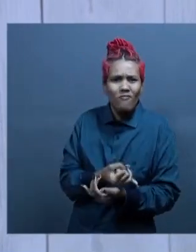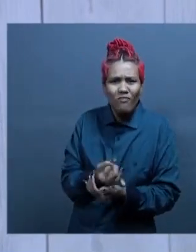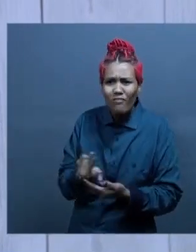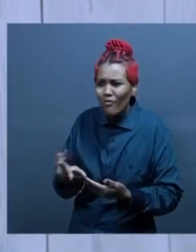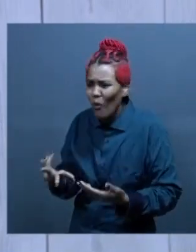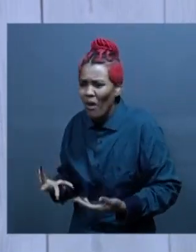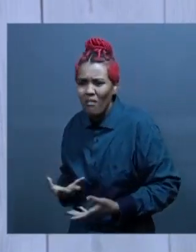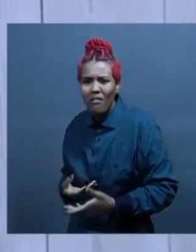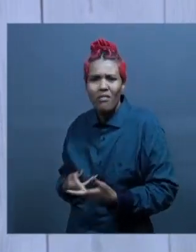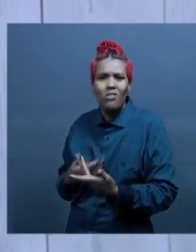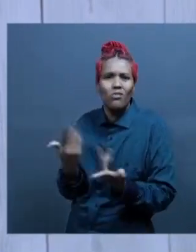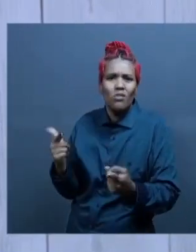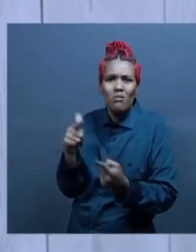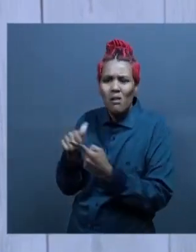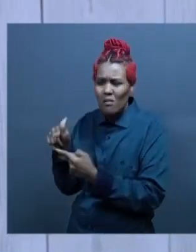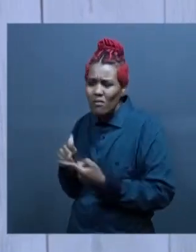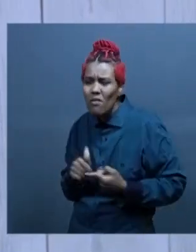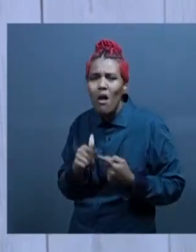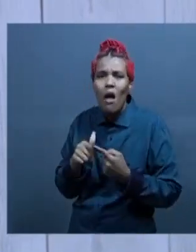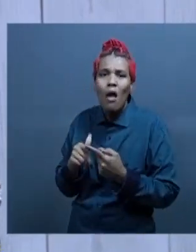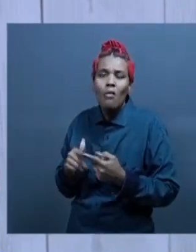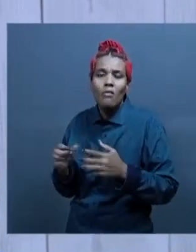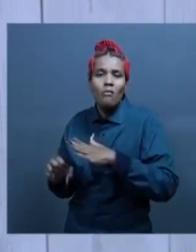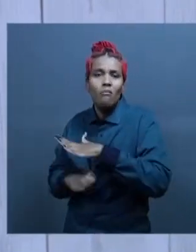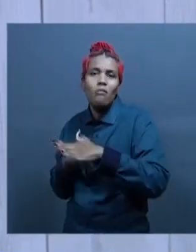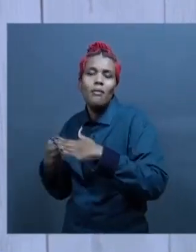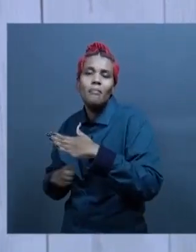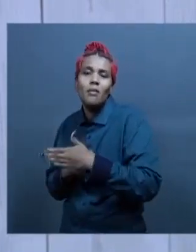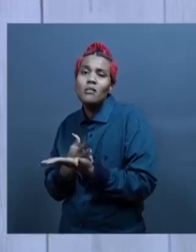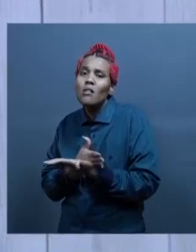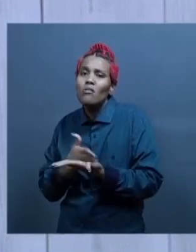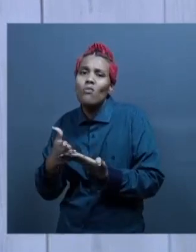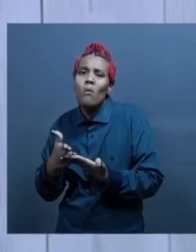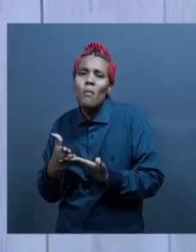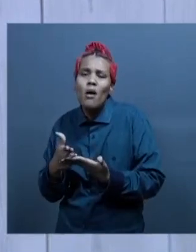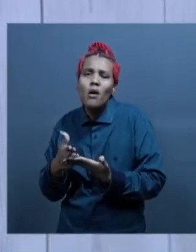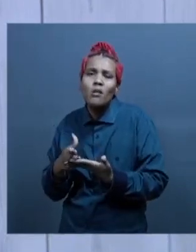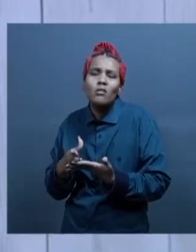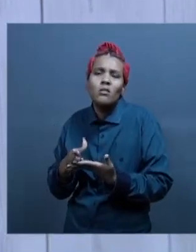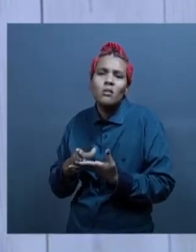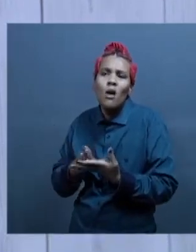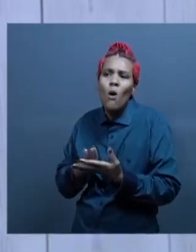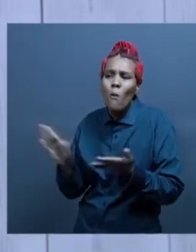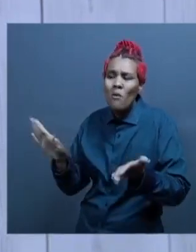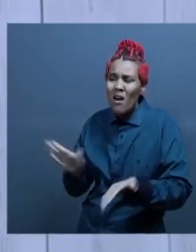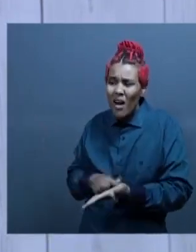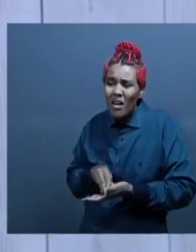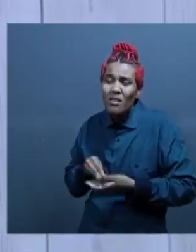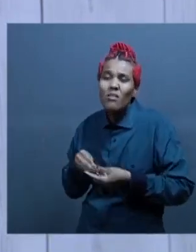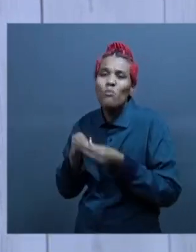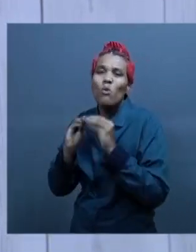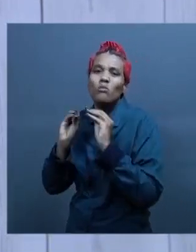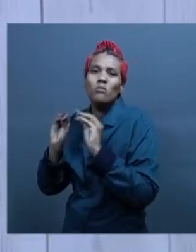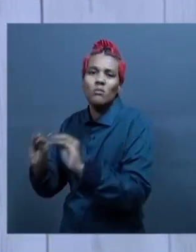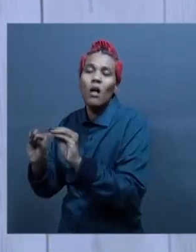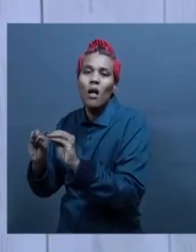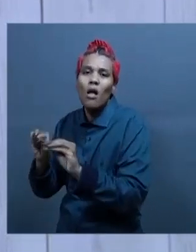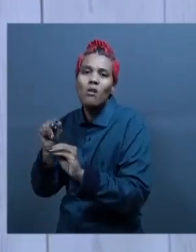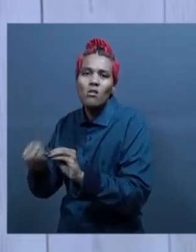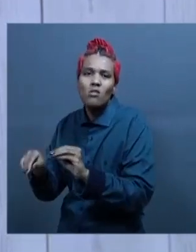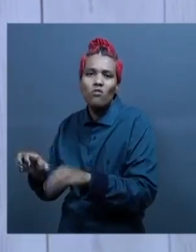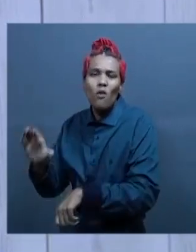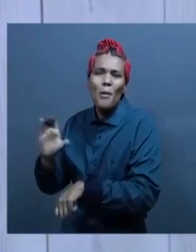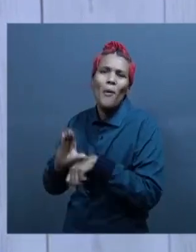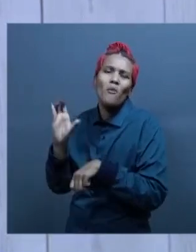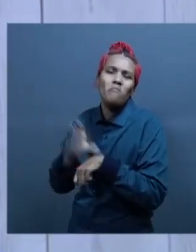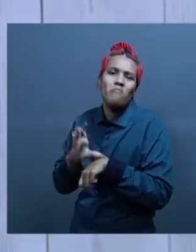que ainda existem as empresas agora elas começam a se colocar de uma forma muito concreta então a gente tem uma